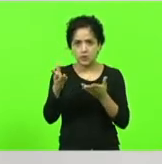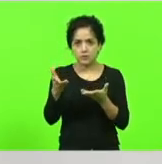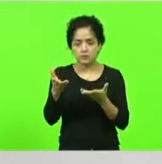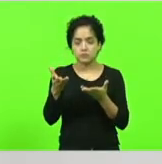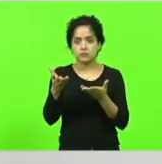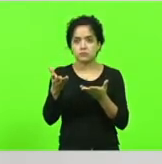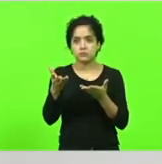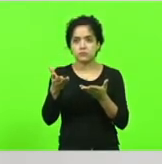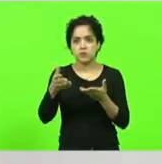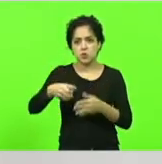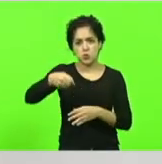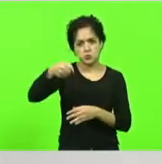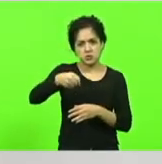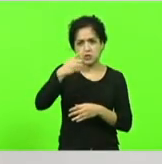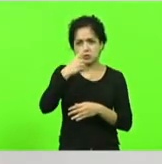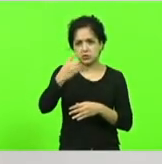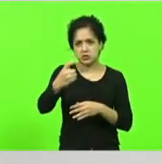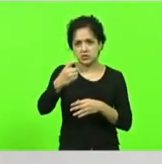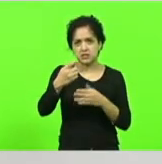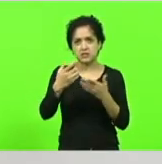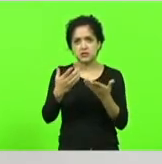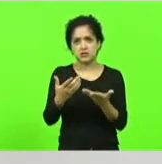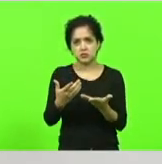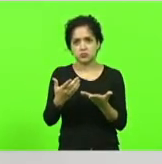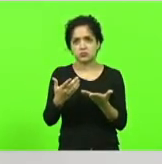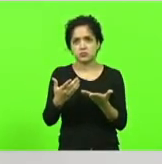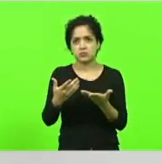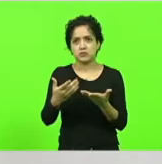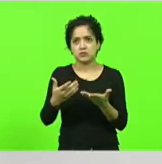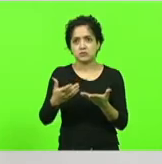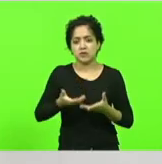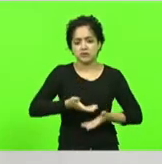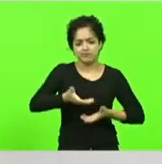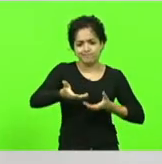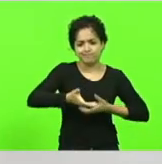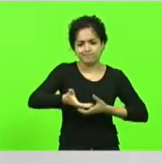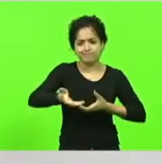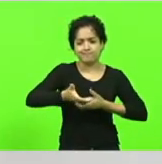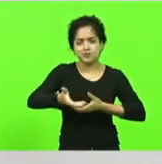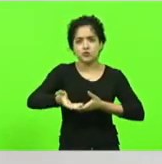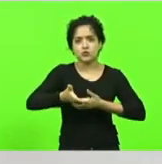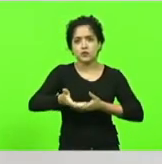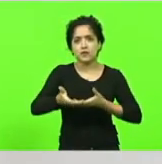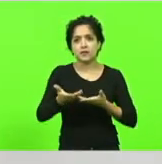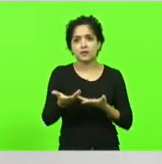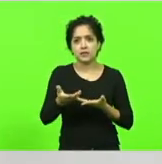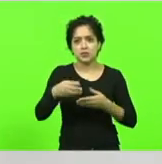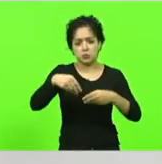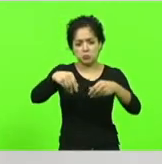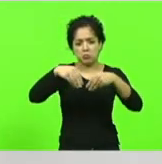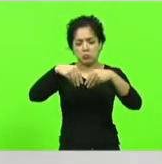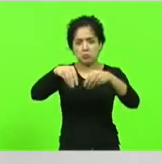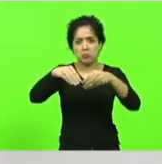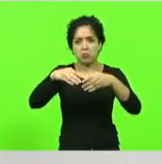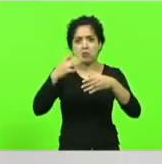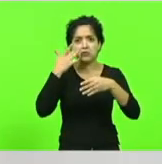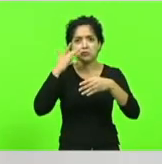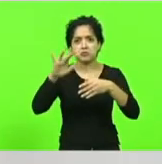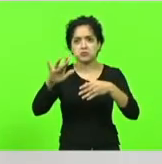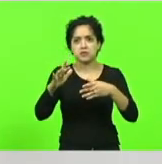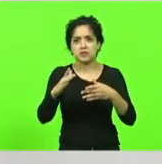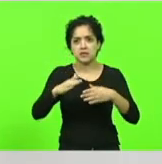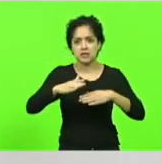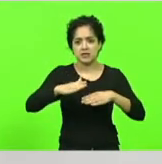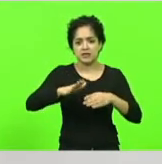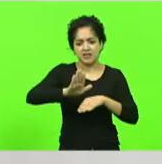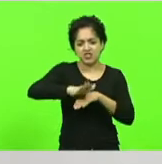Um saco de lixo jogado, um saco de ráfia, jogando um pó ali misterioso, e o cara me compacta de